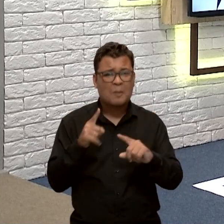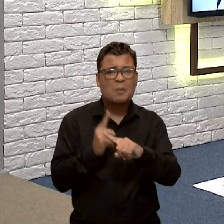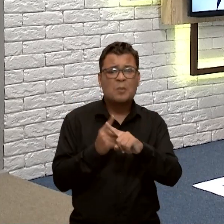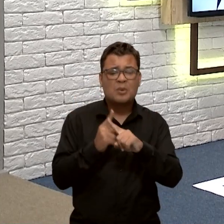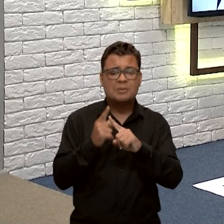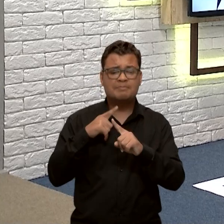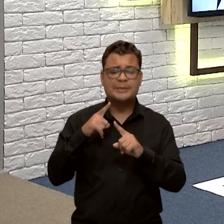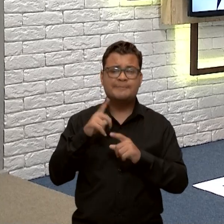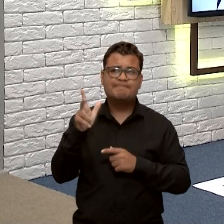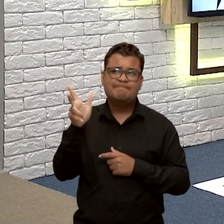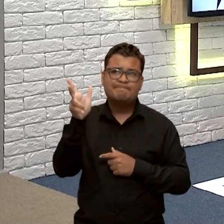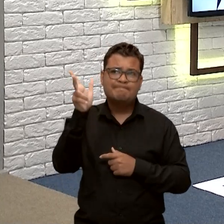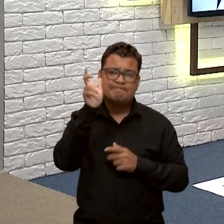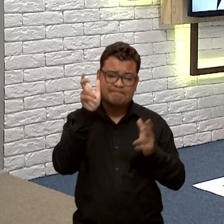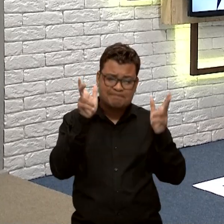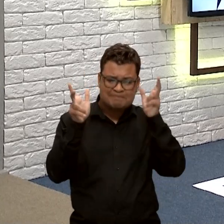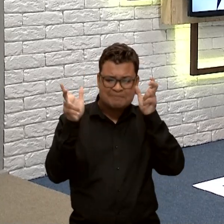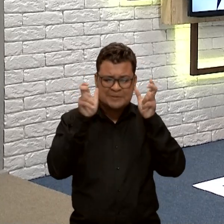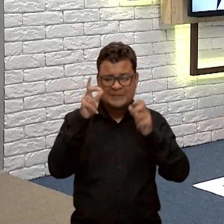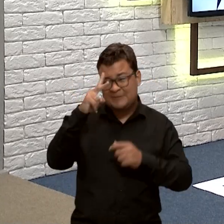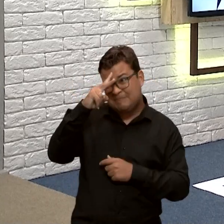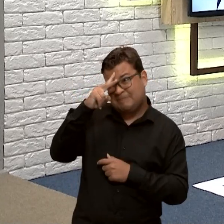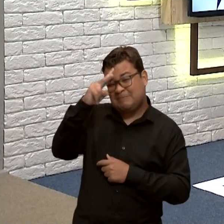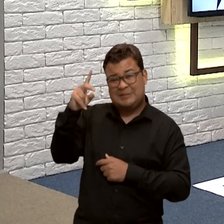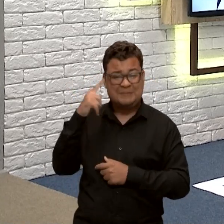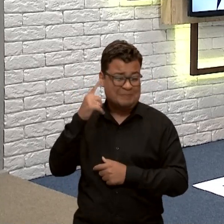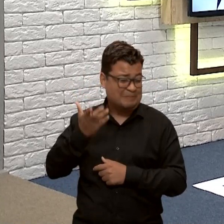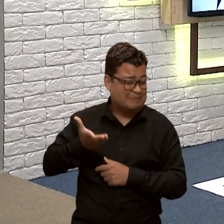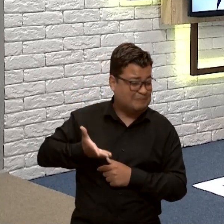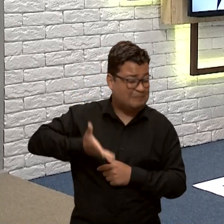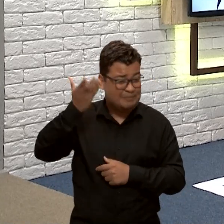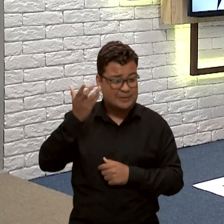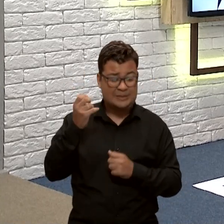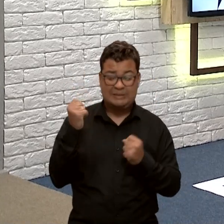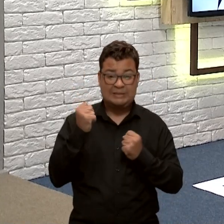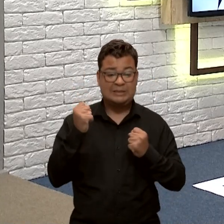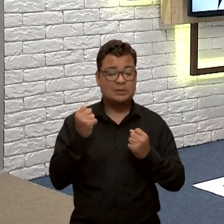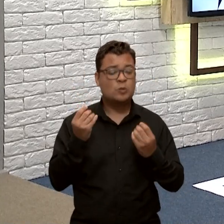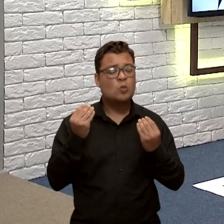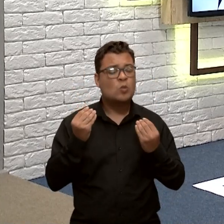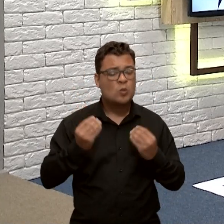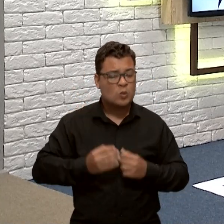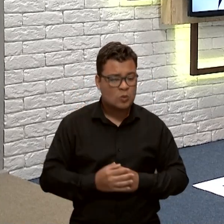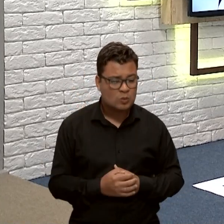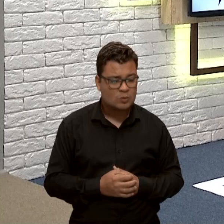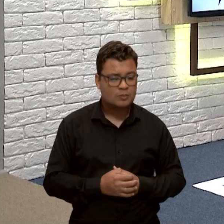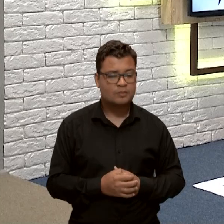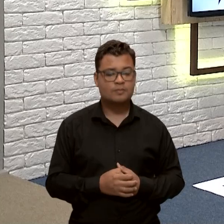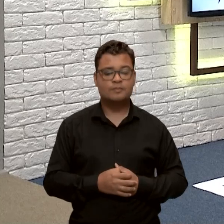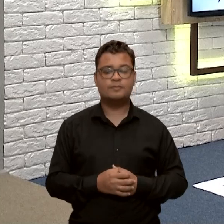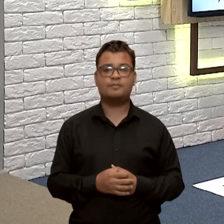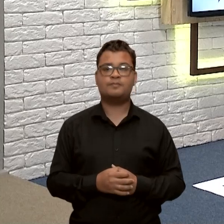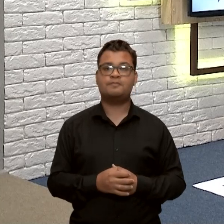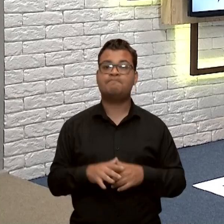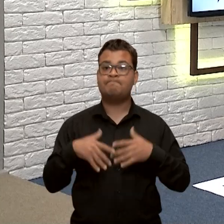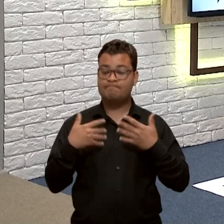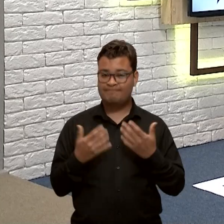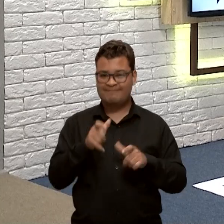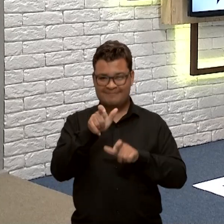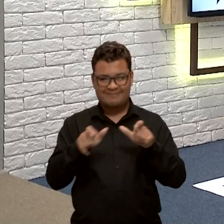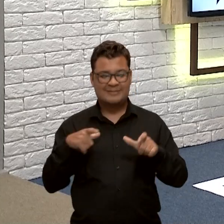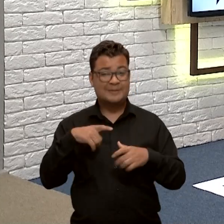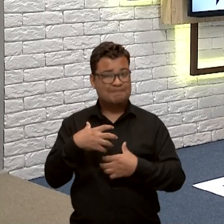escutados de uma forma mais agressiva, mais alta, mais intensa? Bom, a